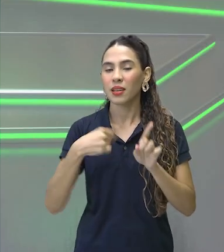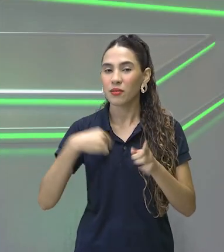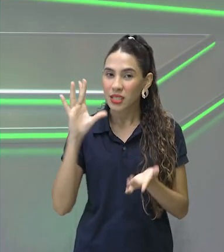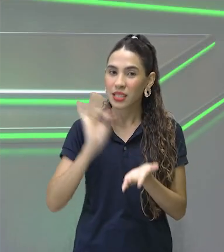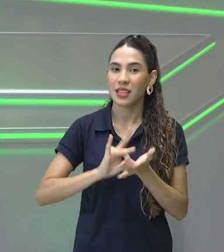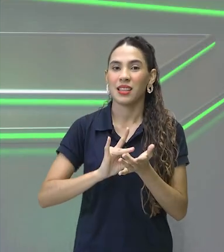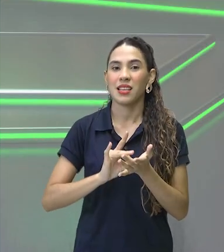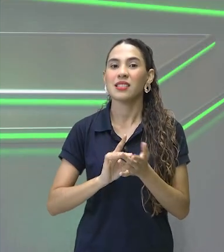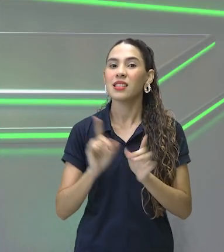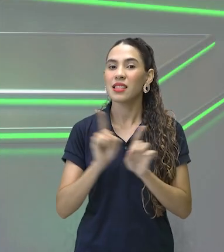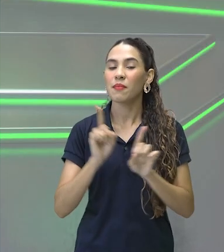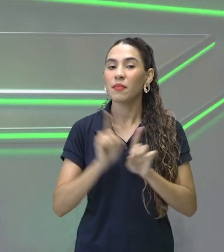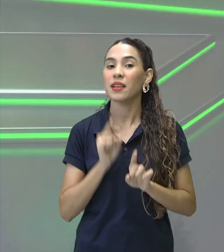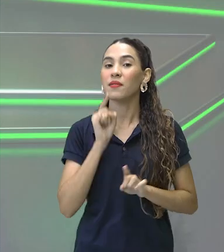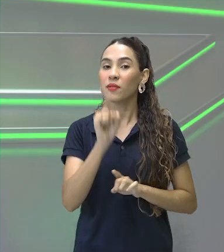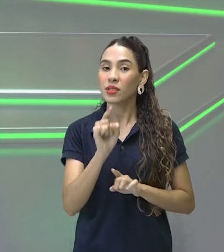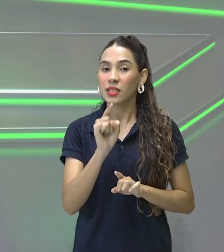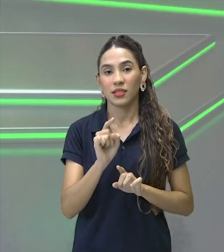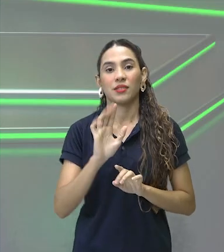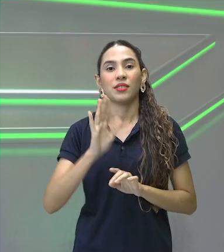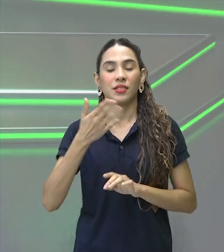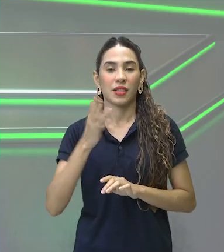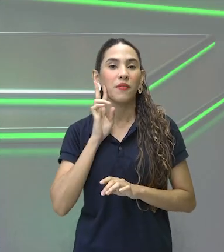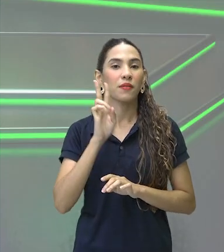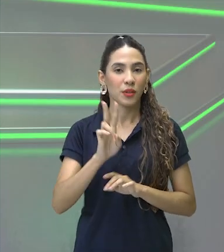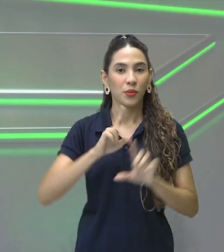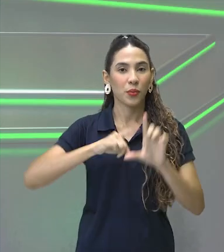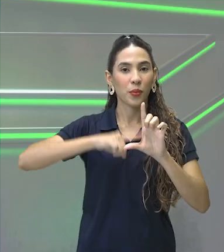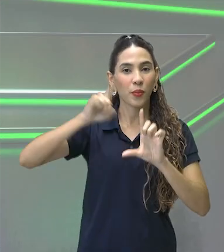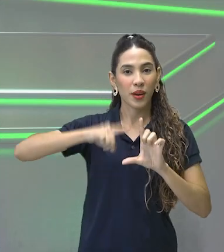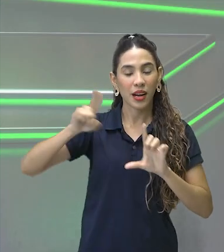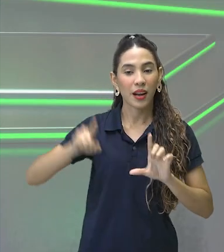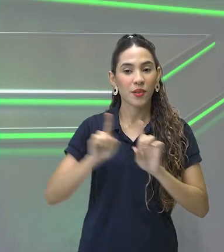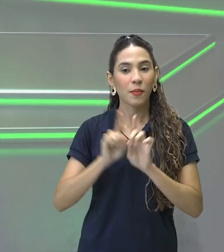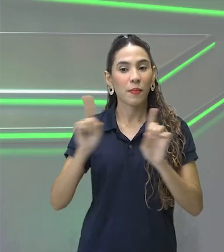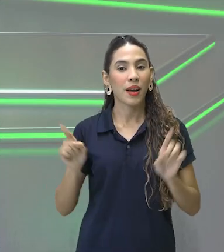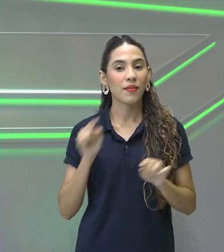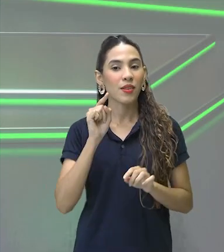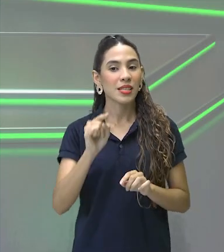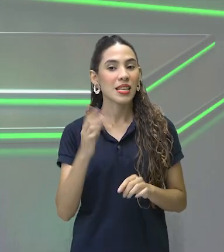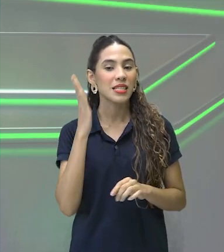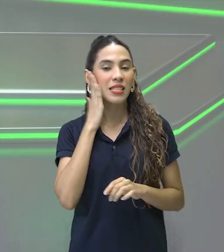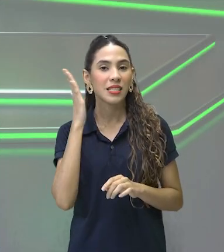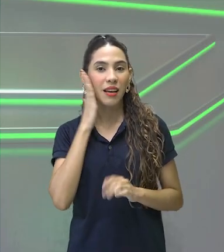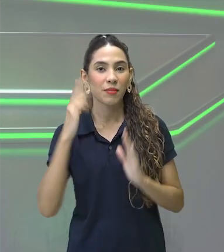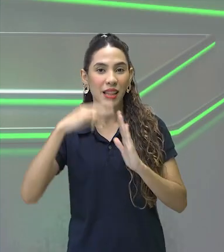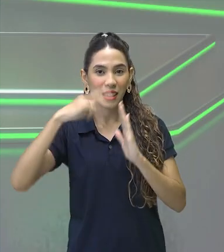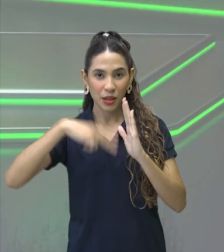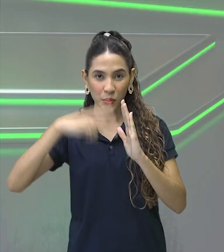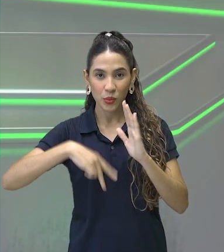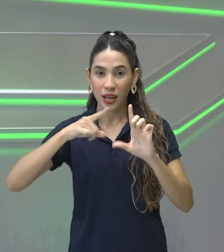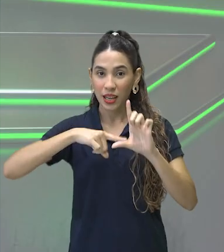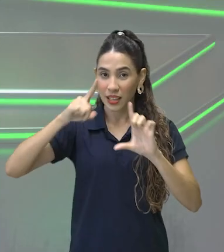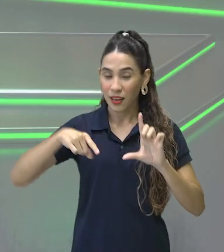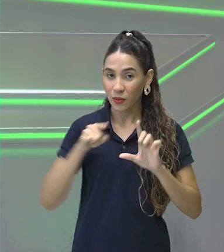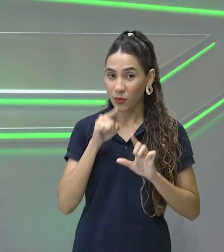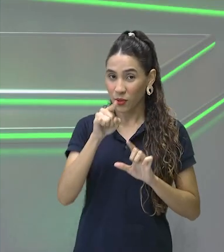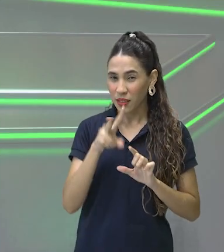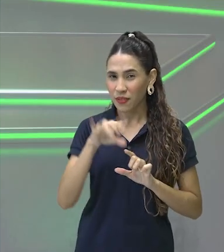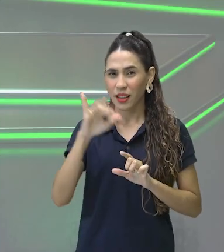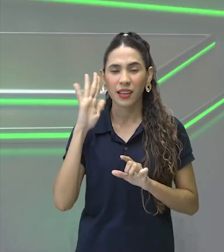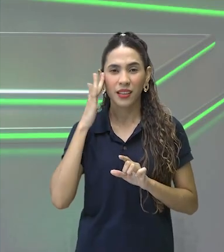tenho certeza que você já deve ter visto um gráfico. Mas você sabe fazer a leitura de um gráfico? Você